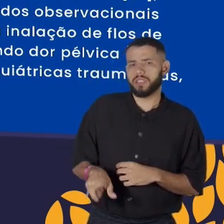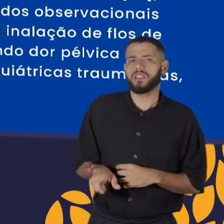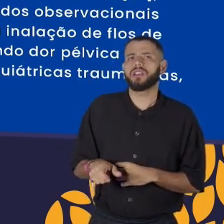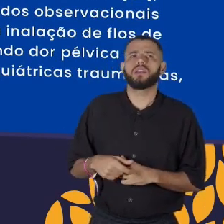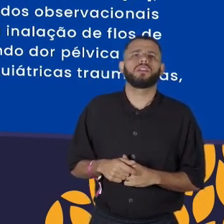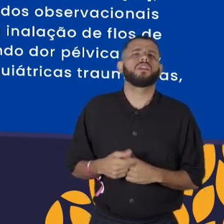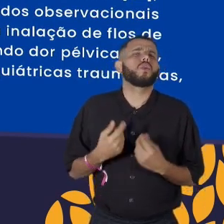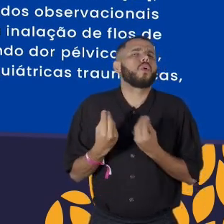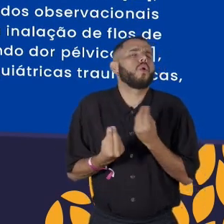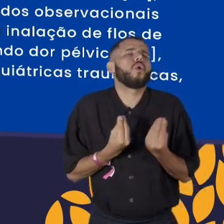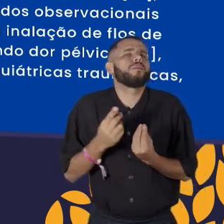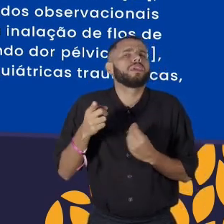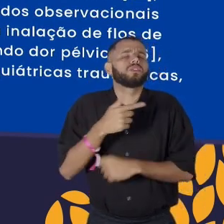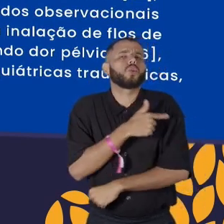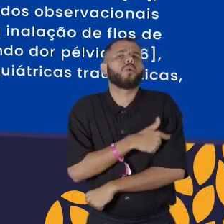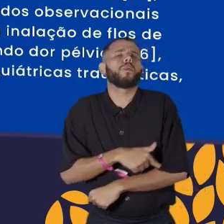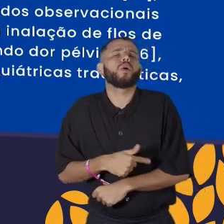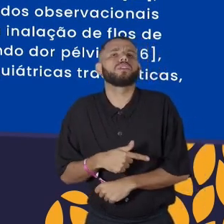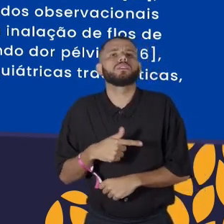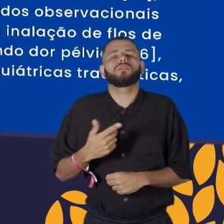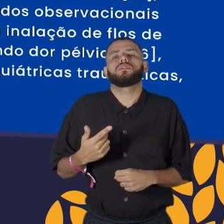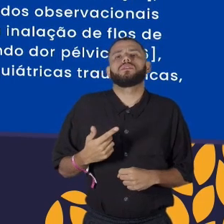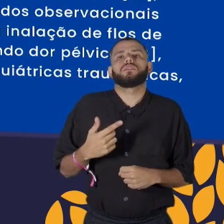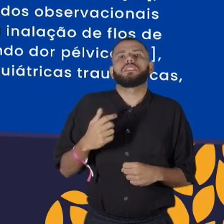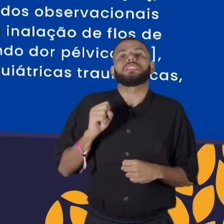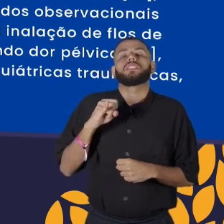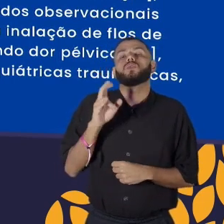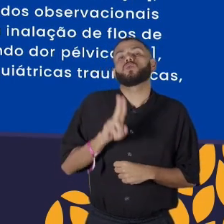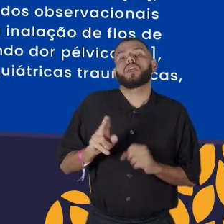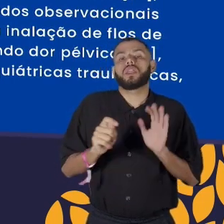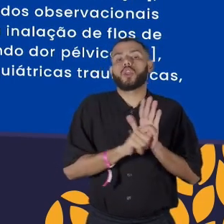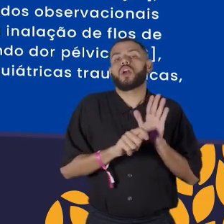como que esse paciente se comporta com outras drogas?